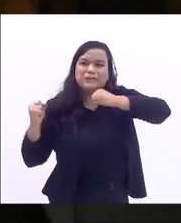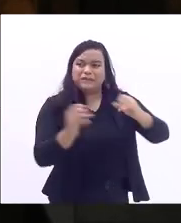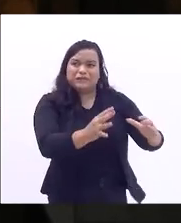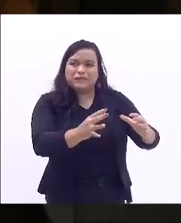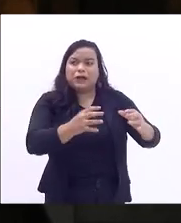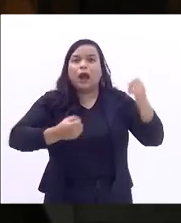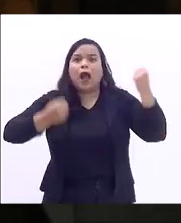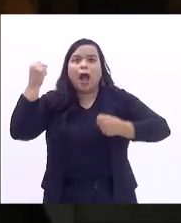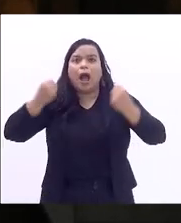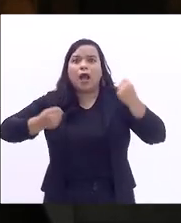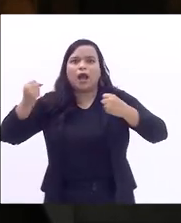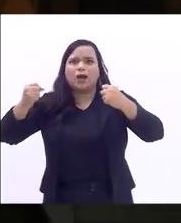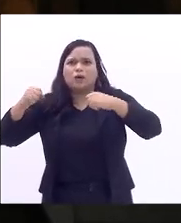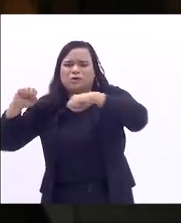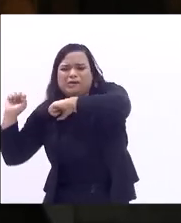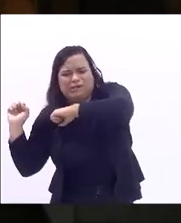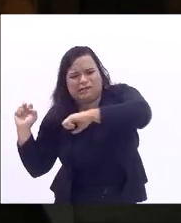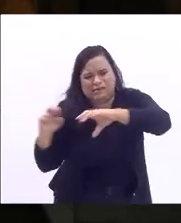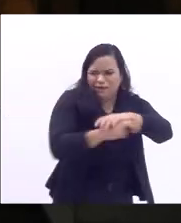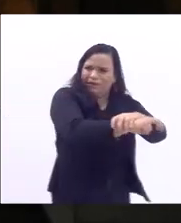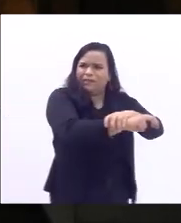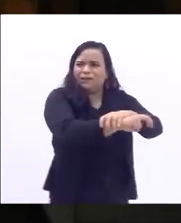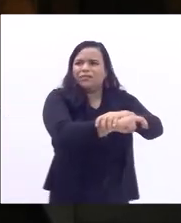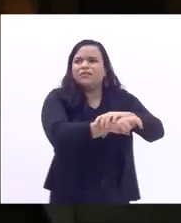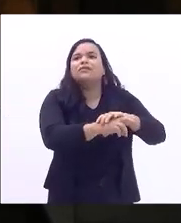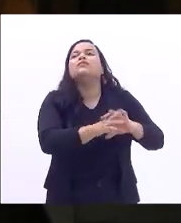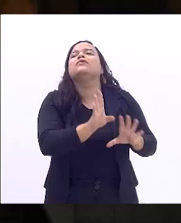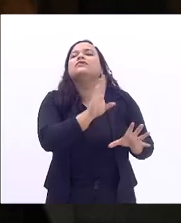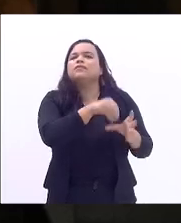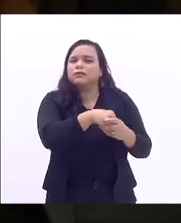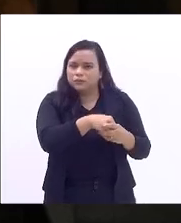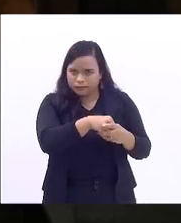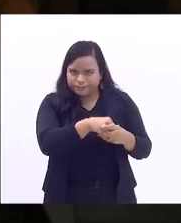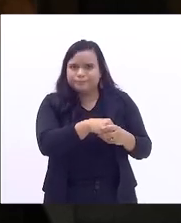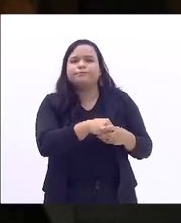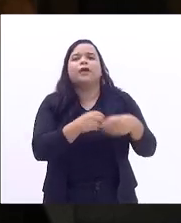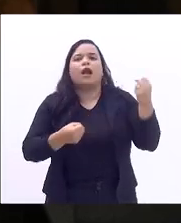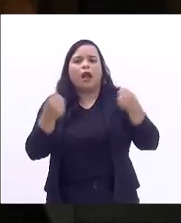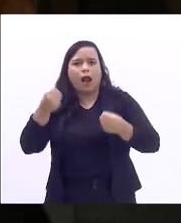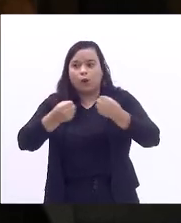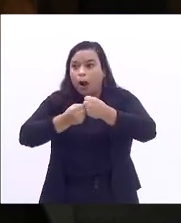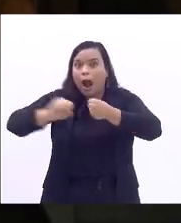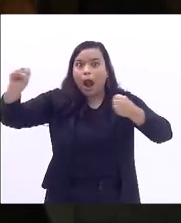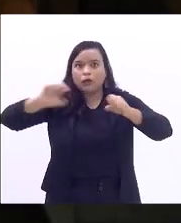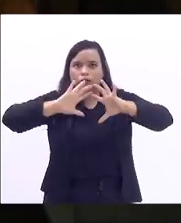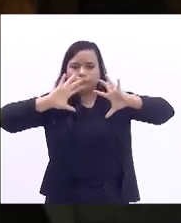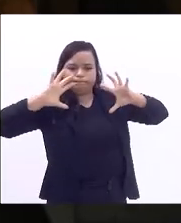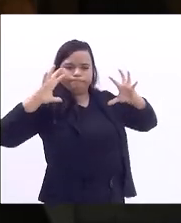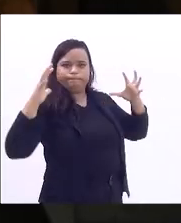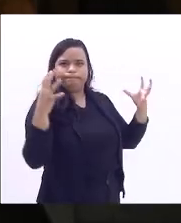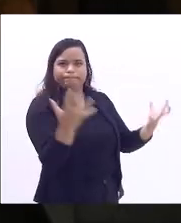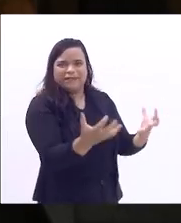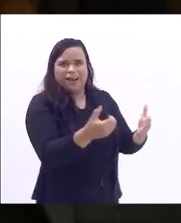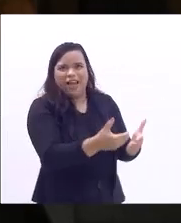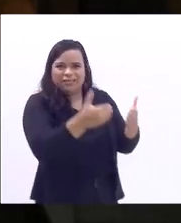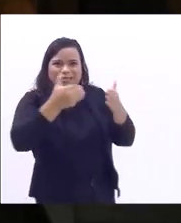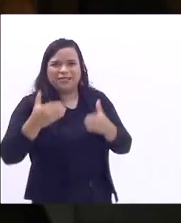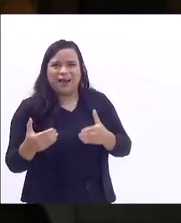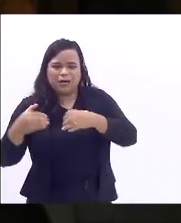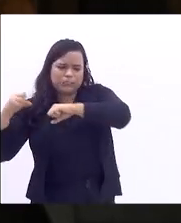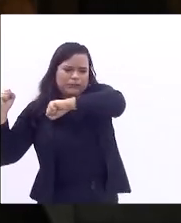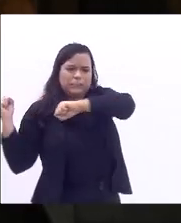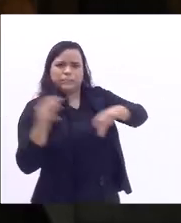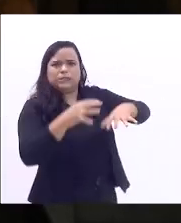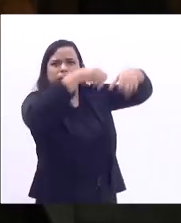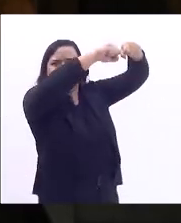e no camburão na parte traseira do camburão Como é chamada aqueles tipos de carro da polícia e não